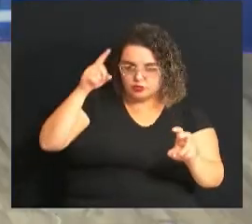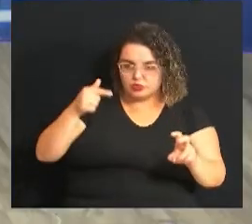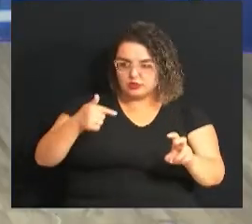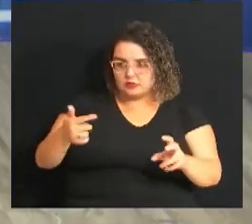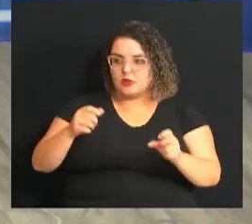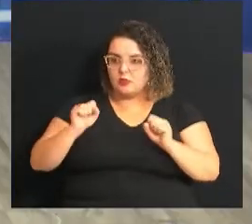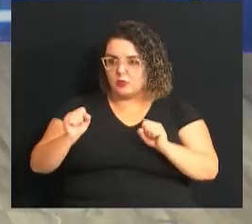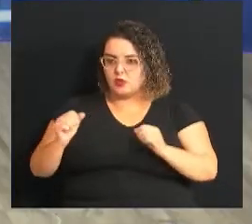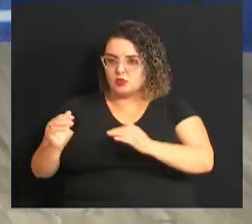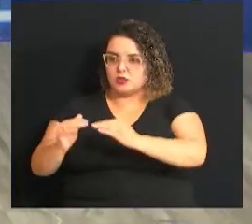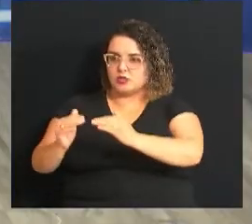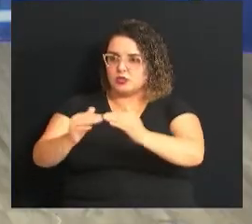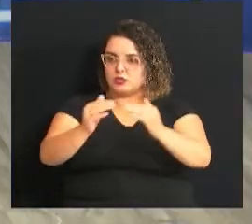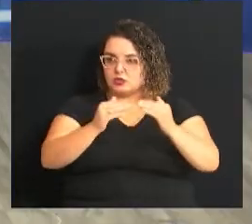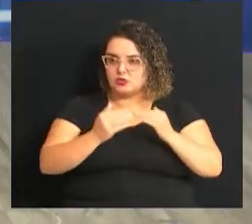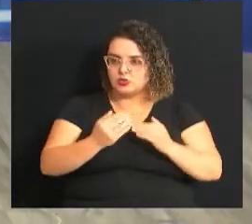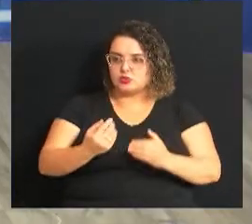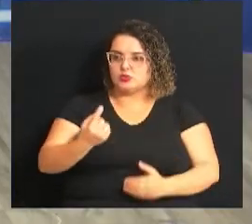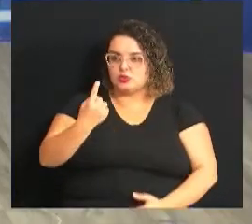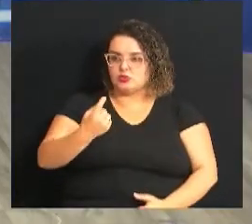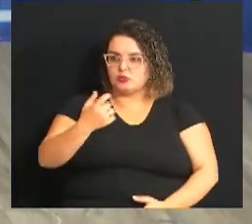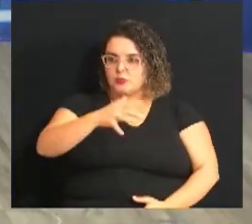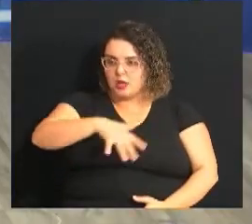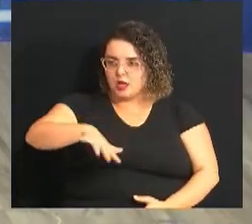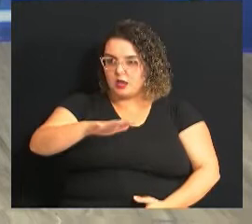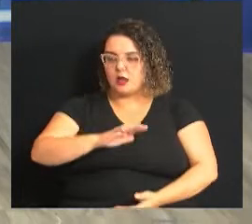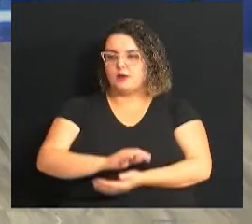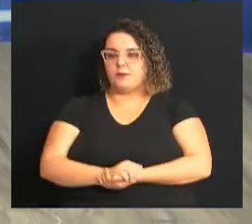esse acordo dentro de um mesmo setor?